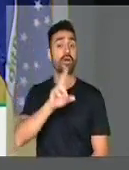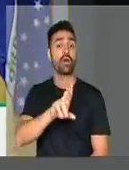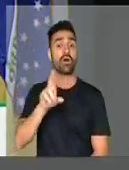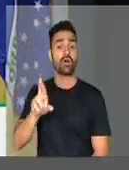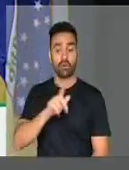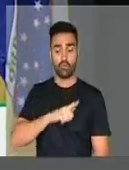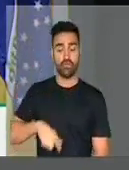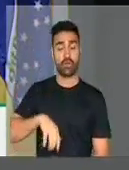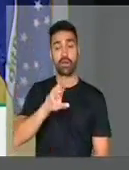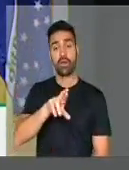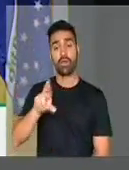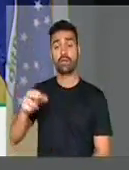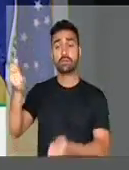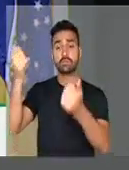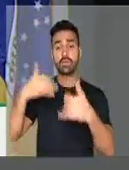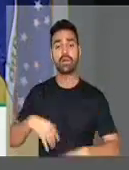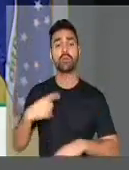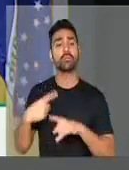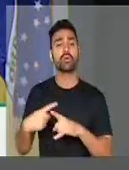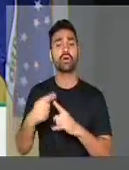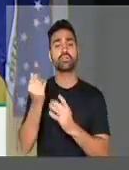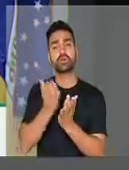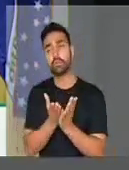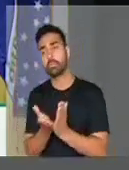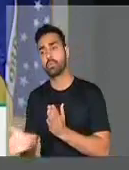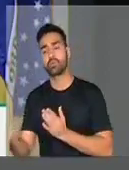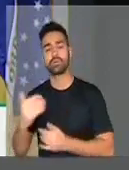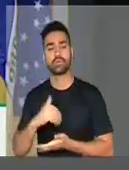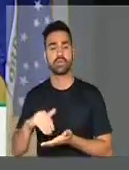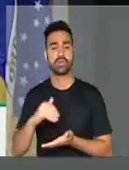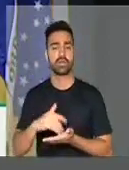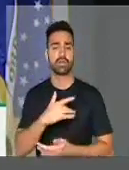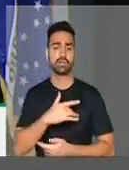a esse desvio de recurso praticado pela sua Secretaria de Saúde. Obrigado, professor.